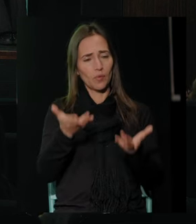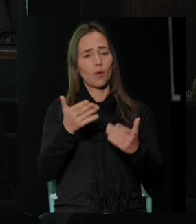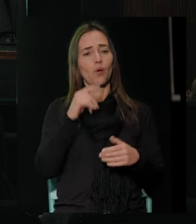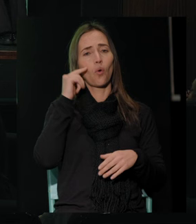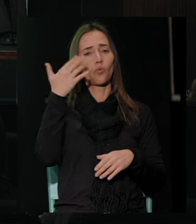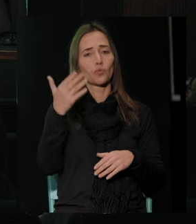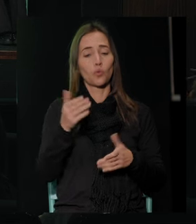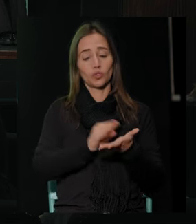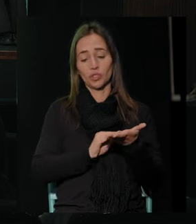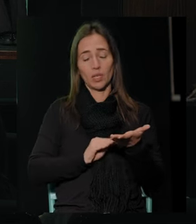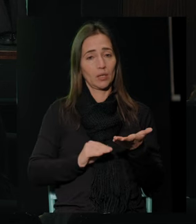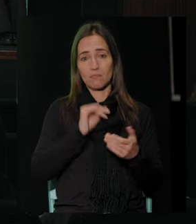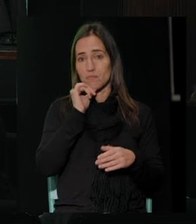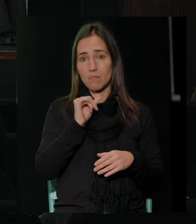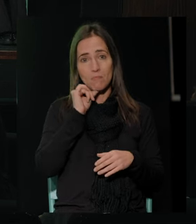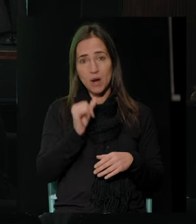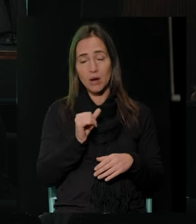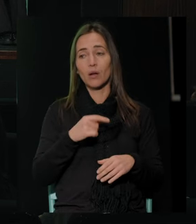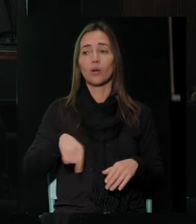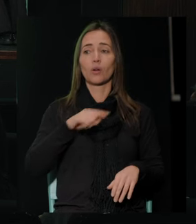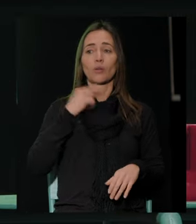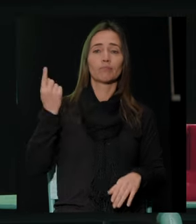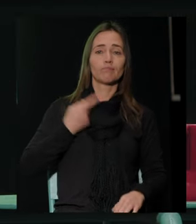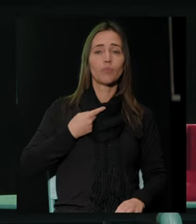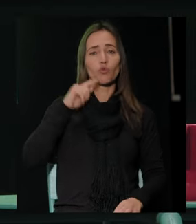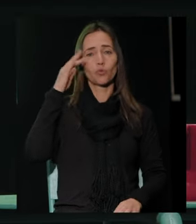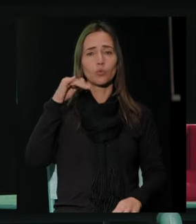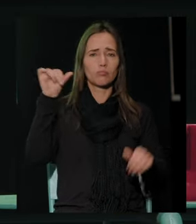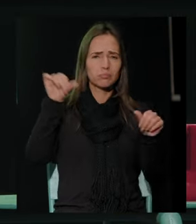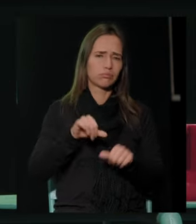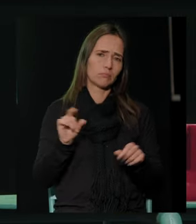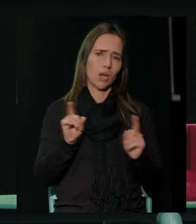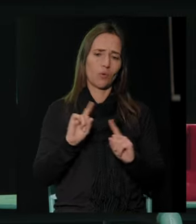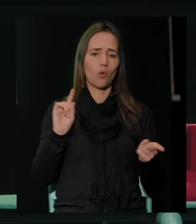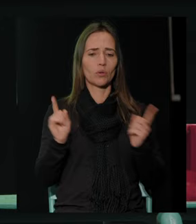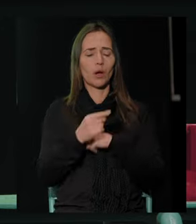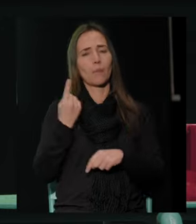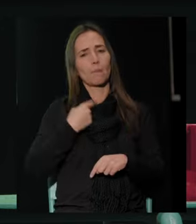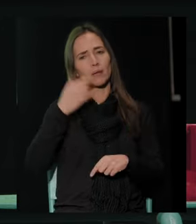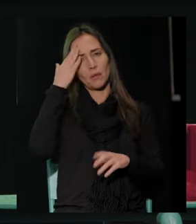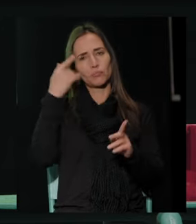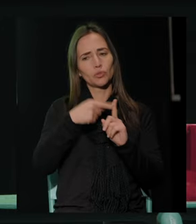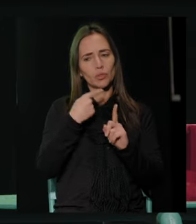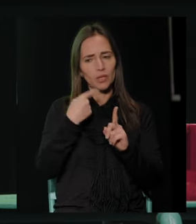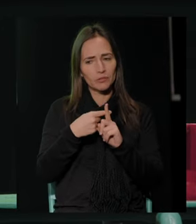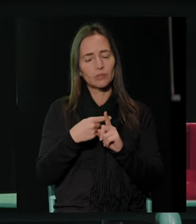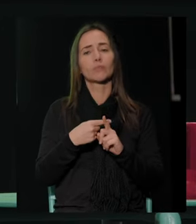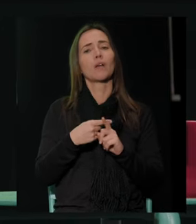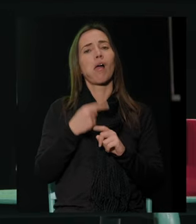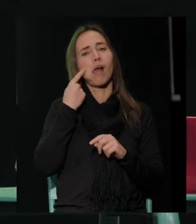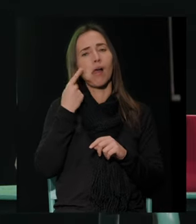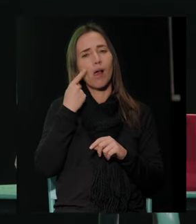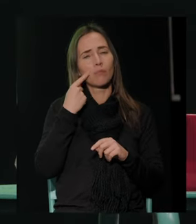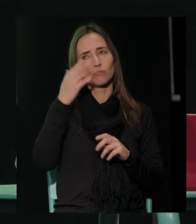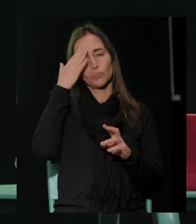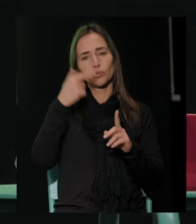está escrito, não estamos condenados a um futuro negro, pelo contrário, temos de ser otimistas, temos de ousar ser otimistas nestes